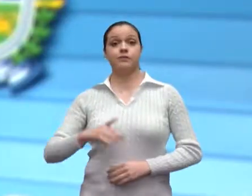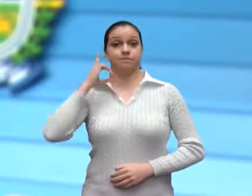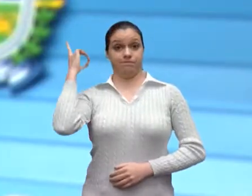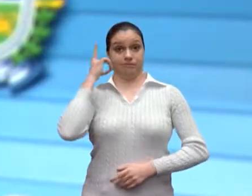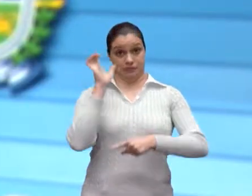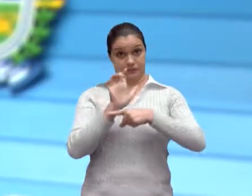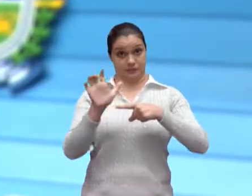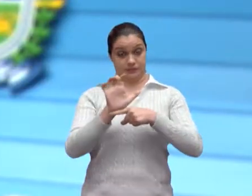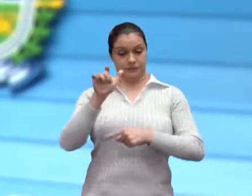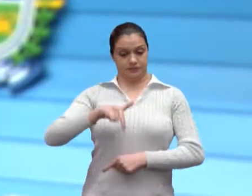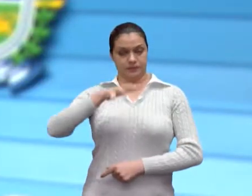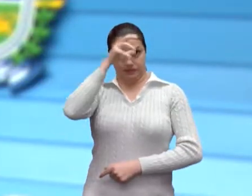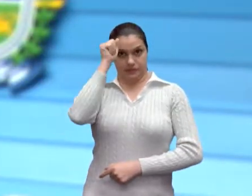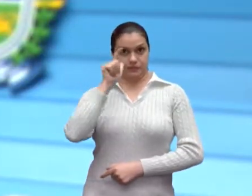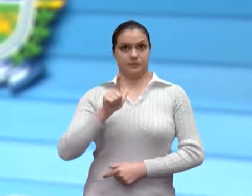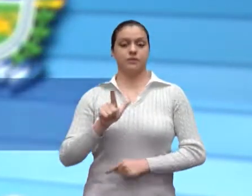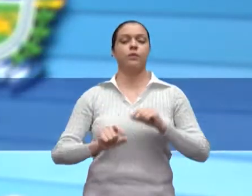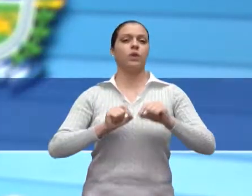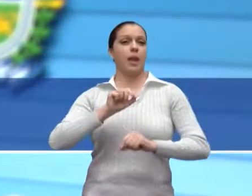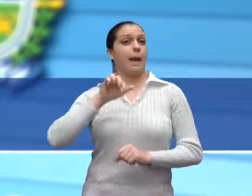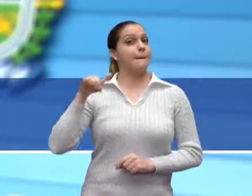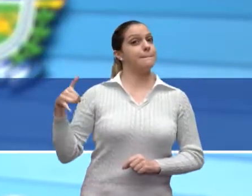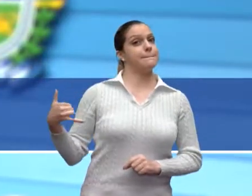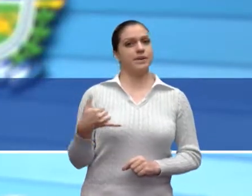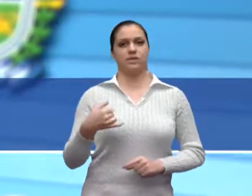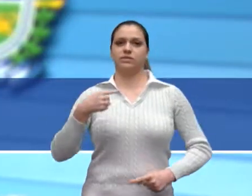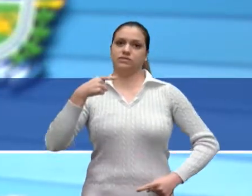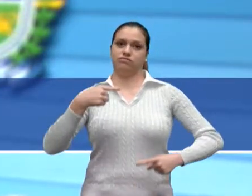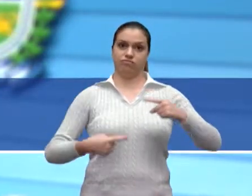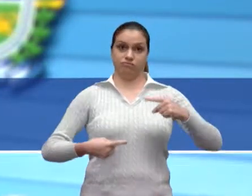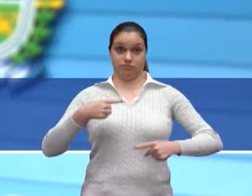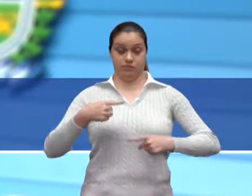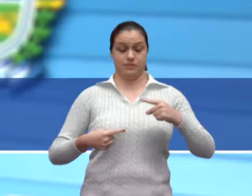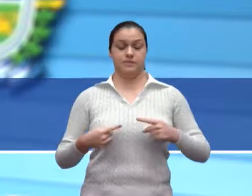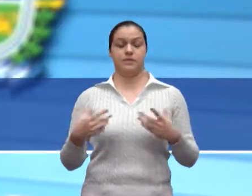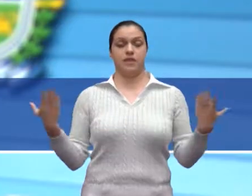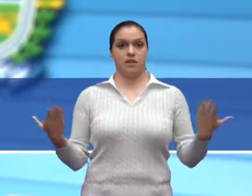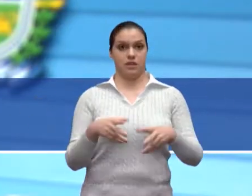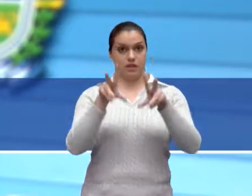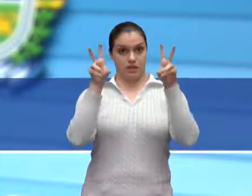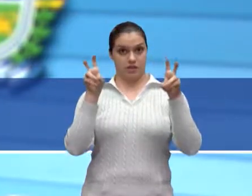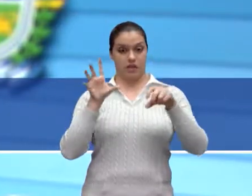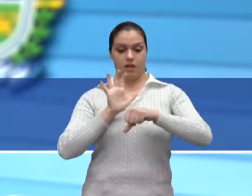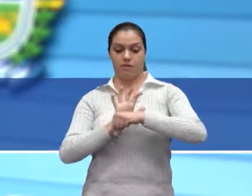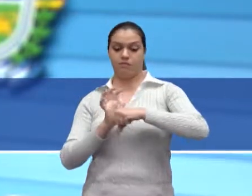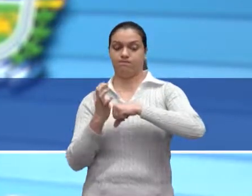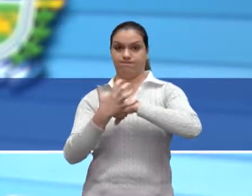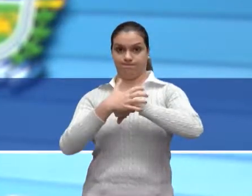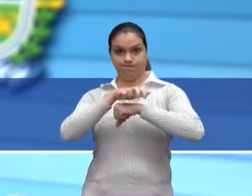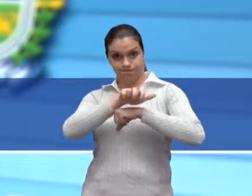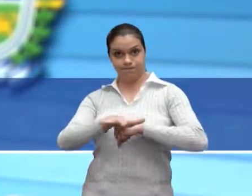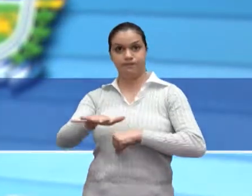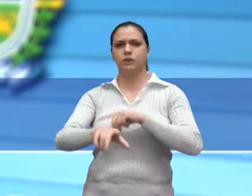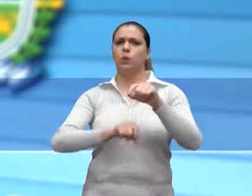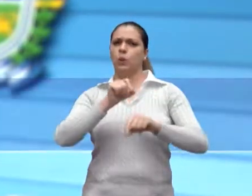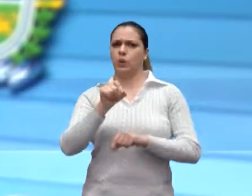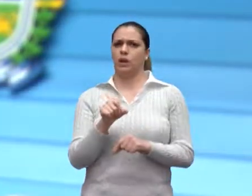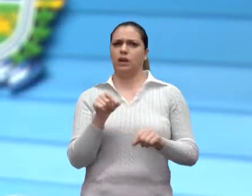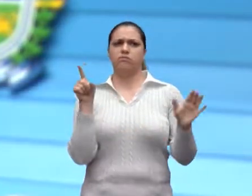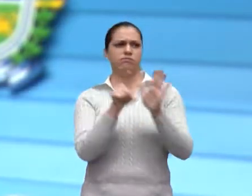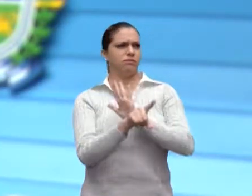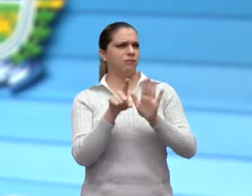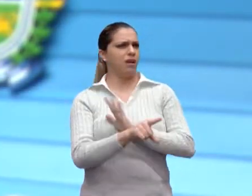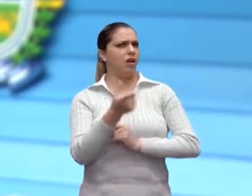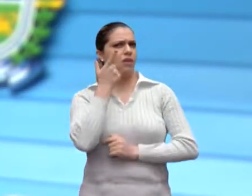casos. Os deputados estaduais de Mato Grosso do Sul aproveitaram as discussões acerca da pandemia do novo